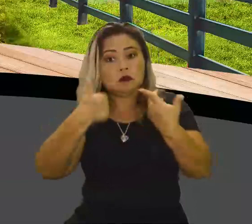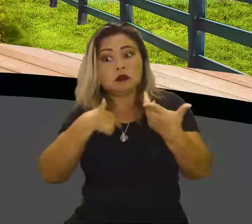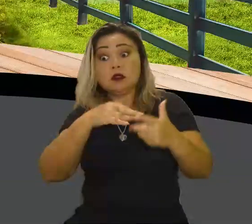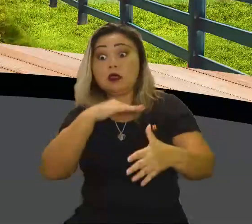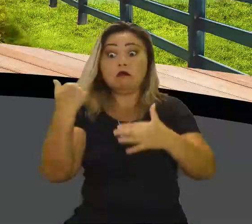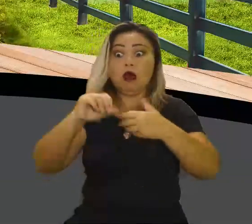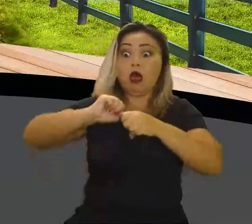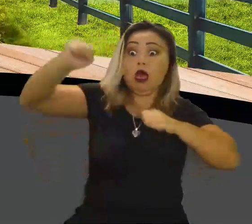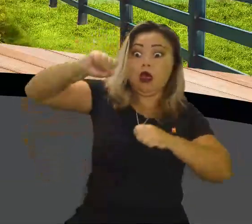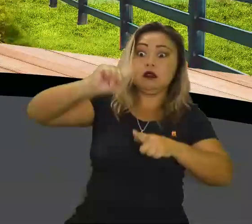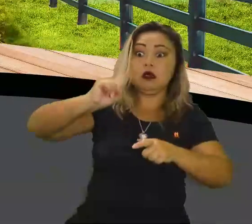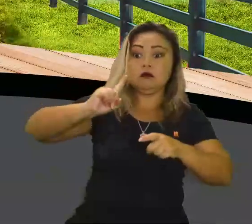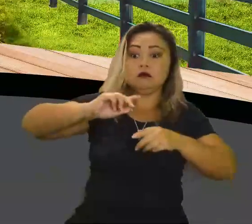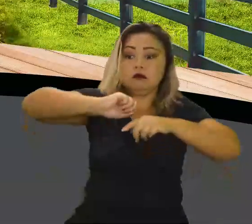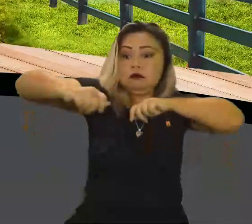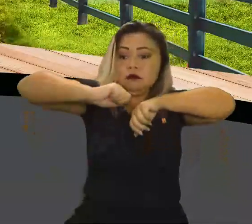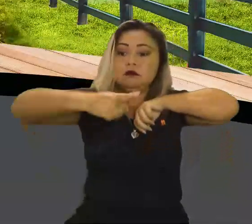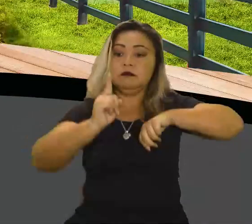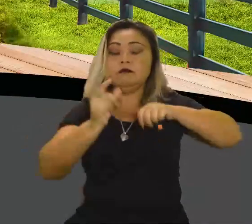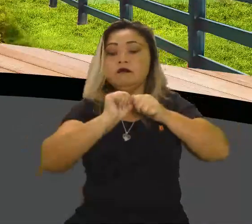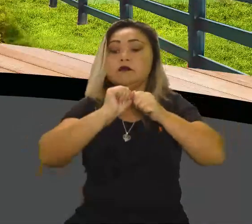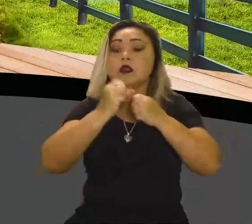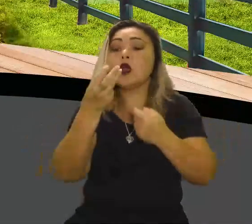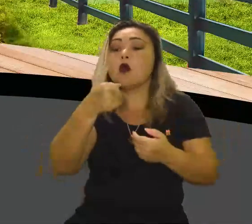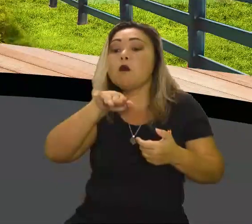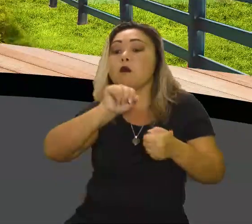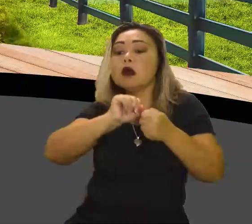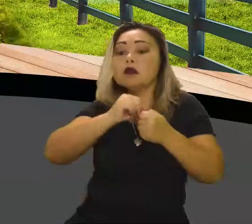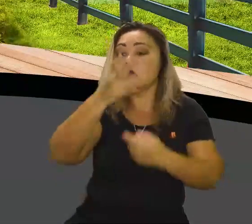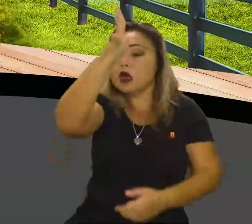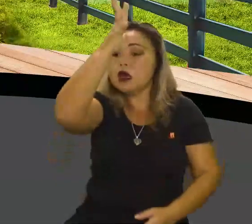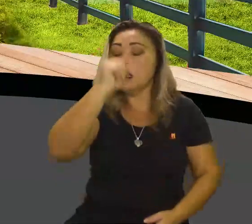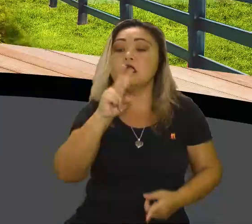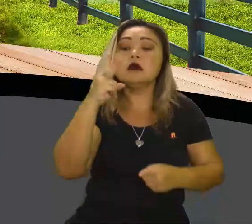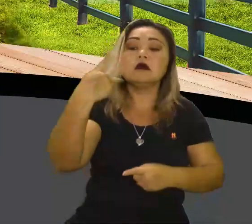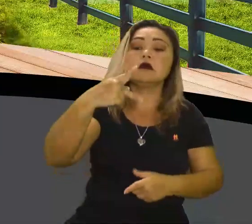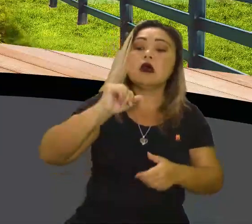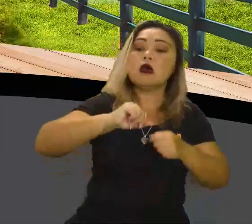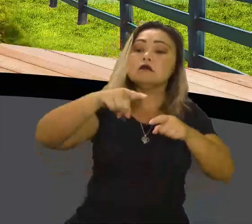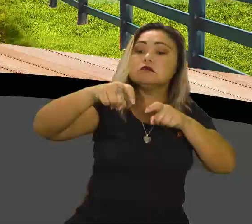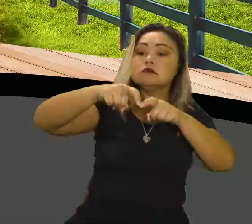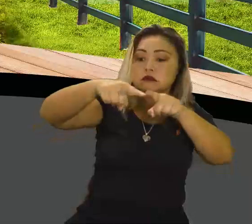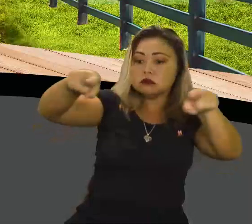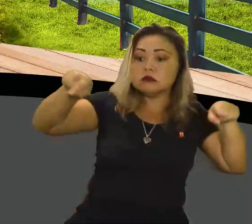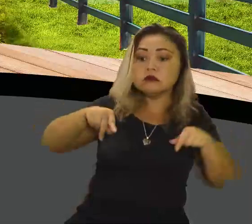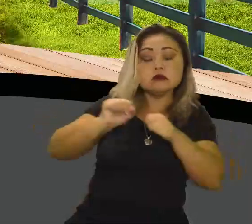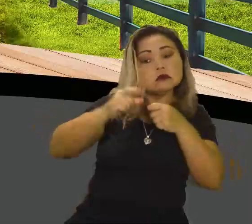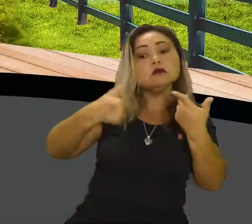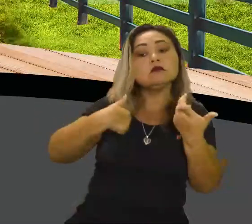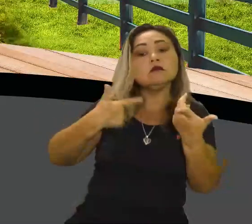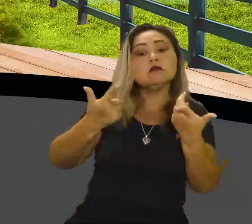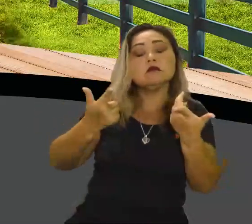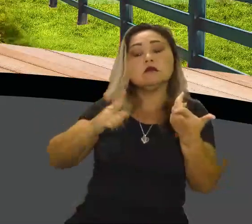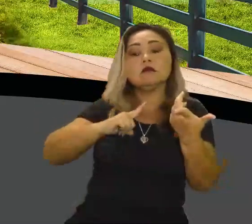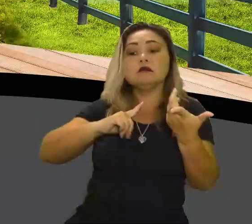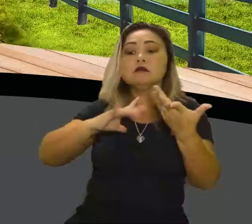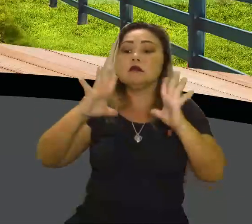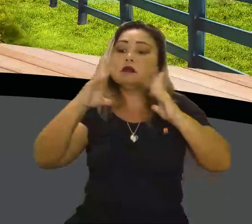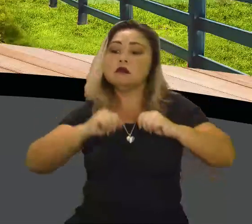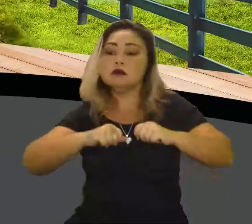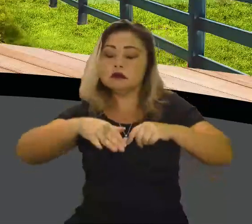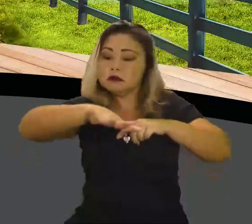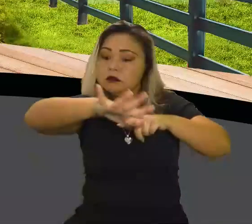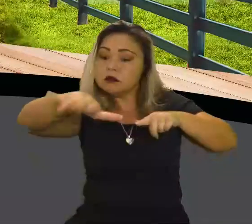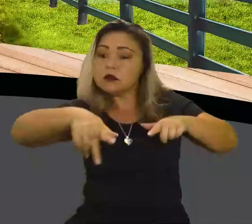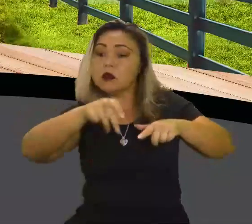que é para matar e despenar, não. Quando você vai fazer um manejo da galinha que você cria aí no seu quintal, é quando você tem que limpar lá